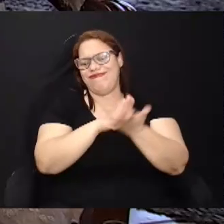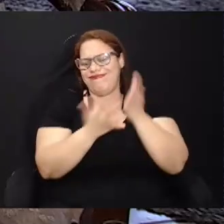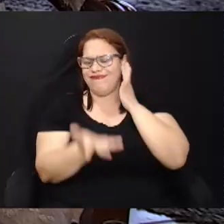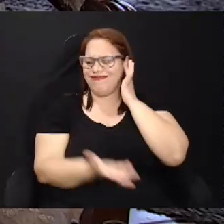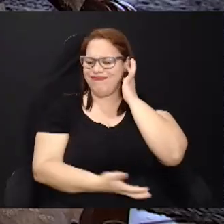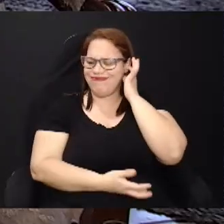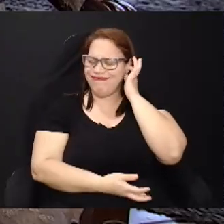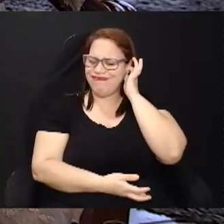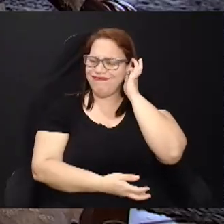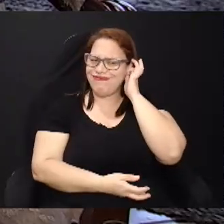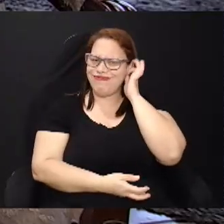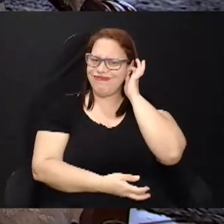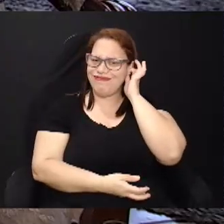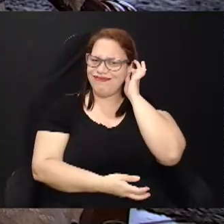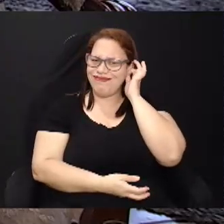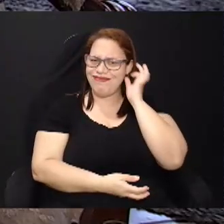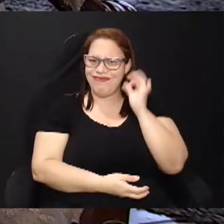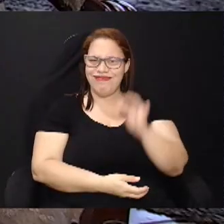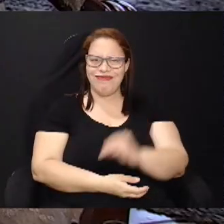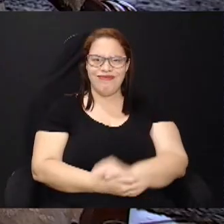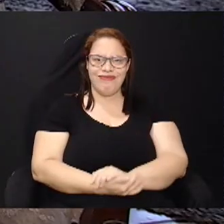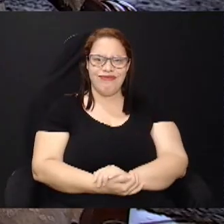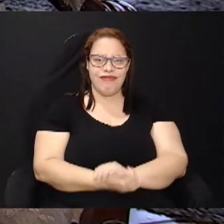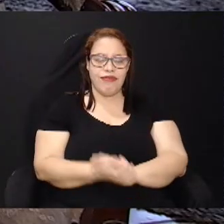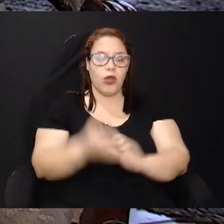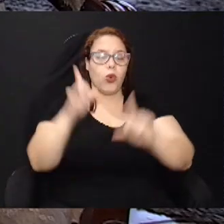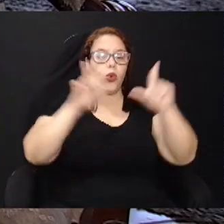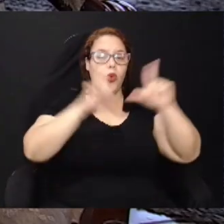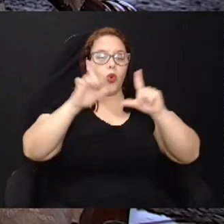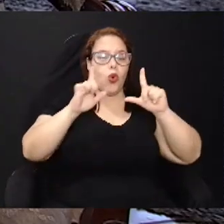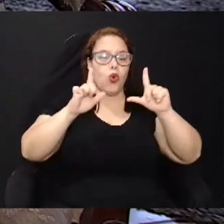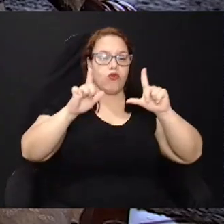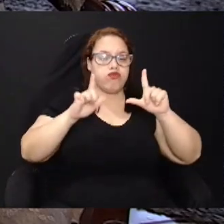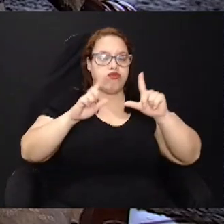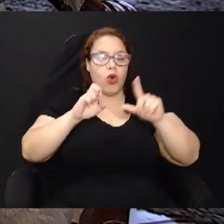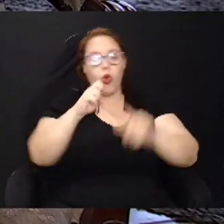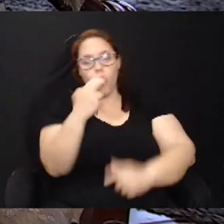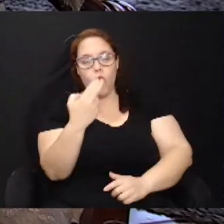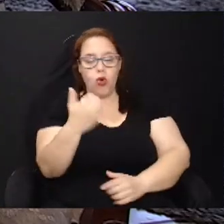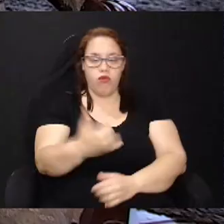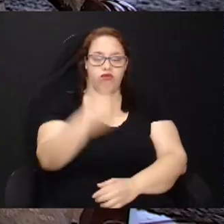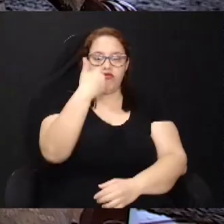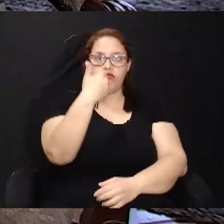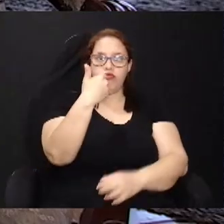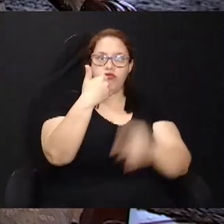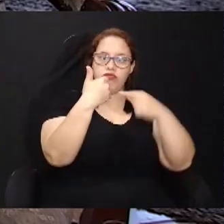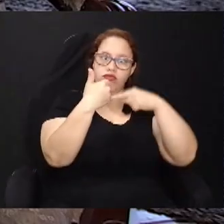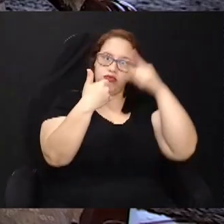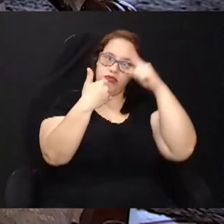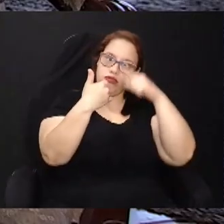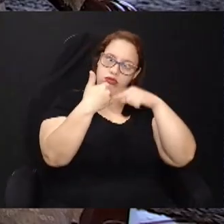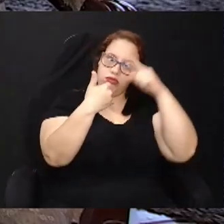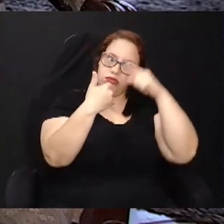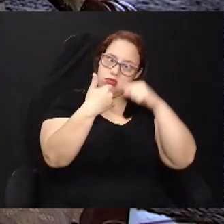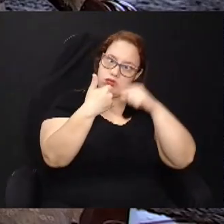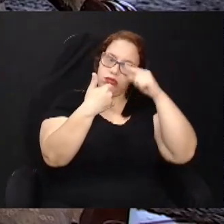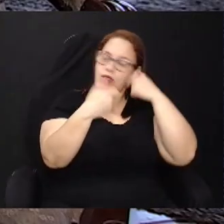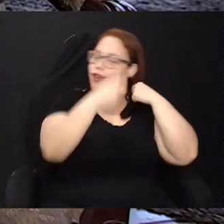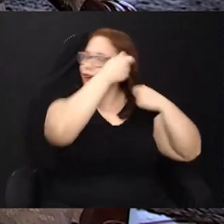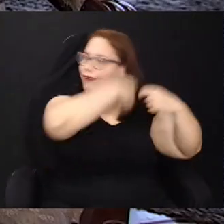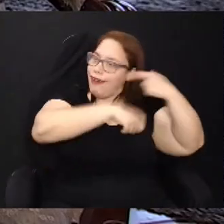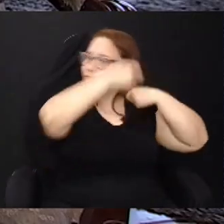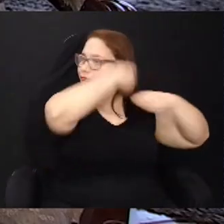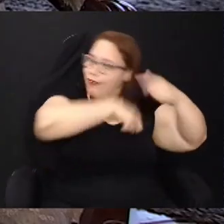passamos hipnotizados em telas durante muito tempo. Se leva mais tempo, às vezes, penteando o cabelo e cuidando um pouquinho da